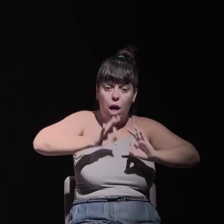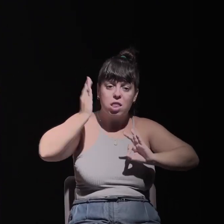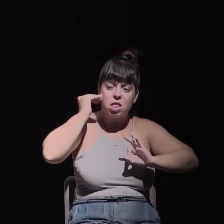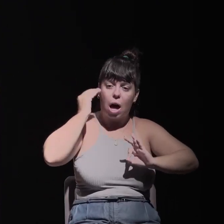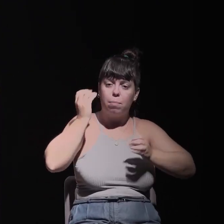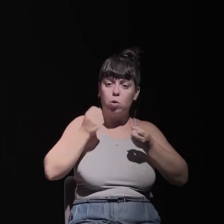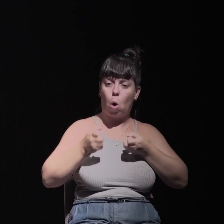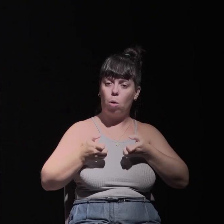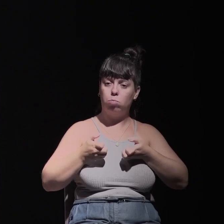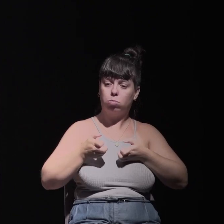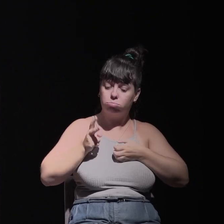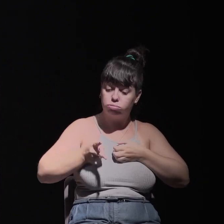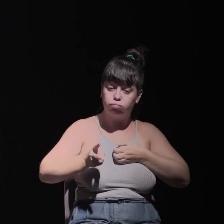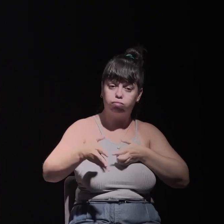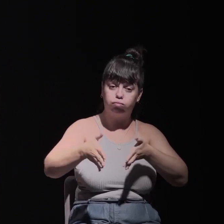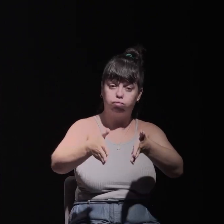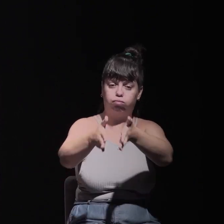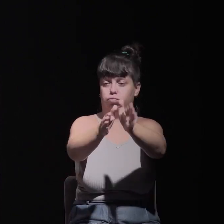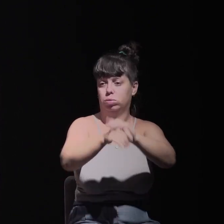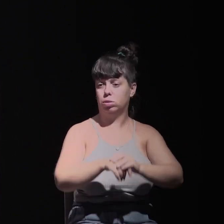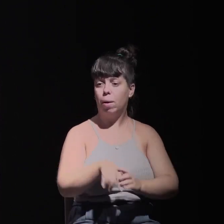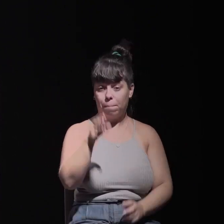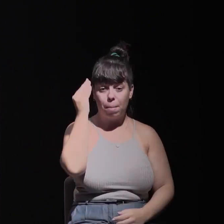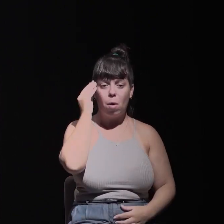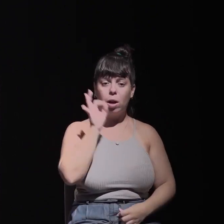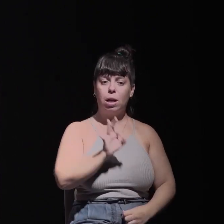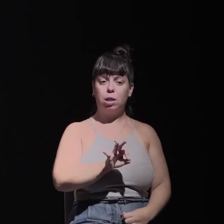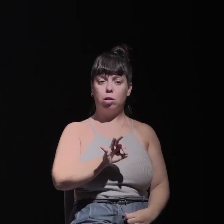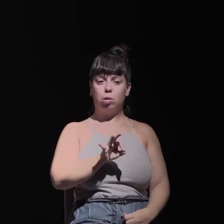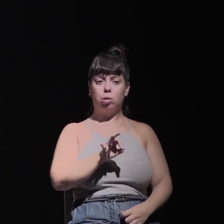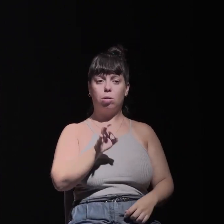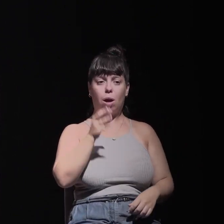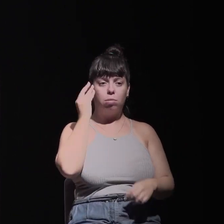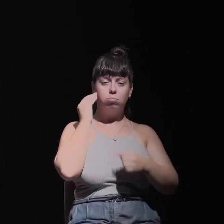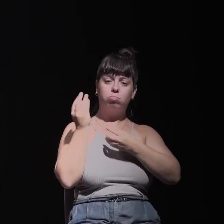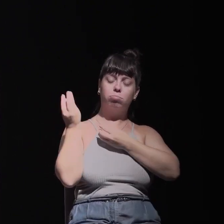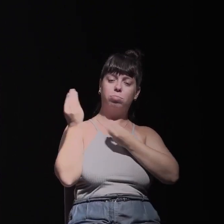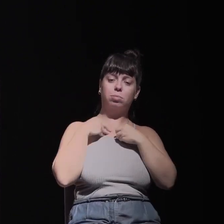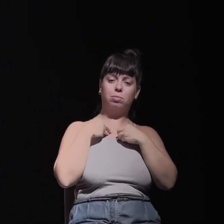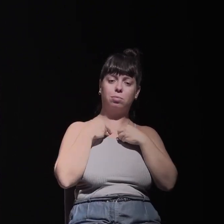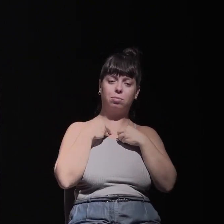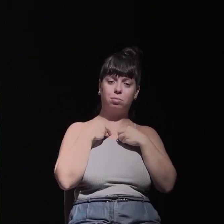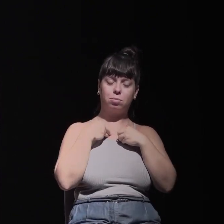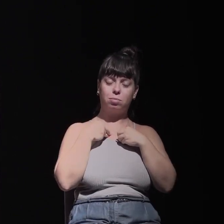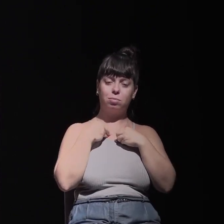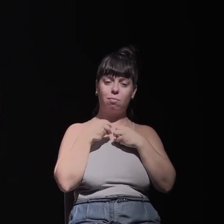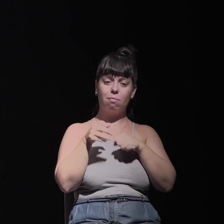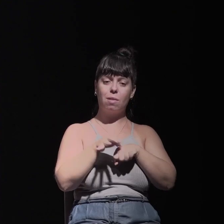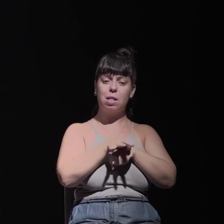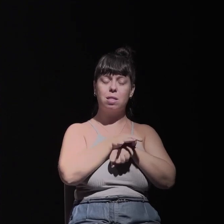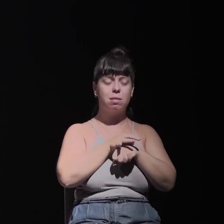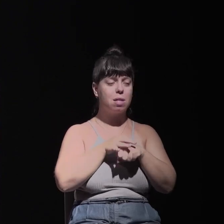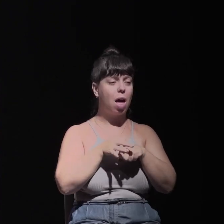memória é isso. A memória é o que dá a liga para o nosso corpo. Entre as células, nas articulações, nas